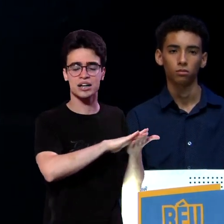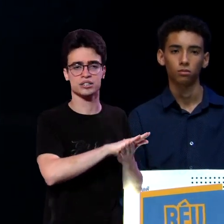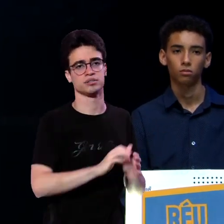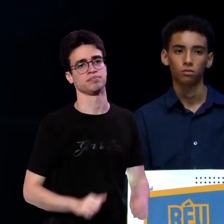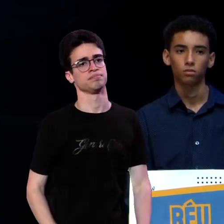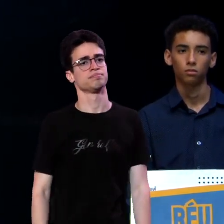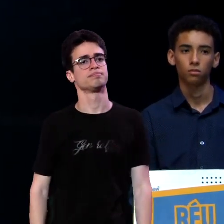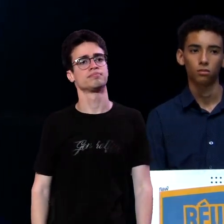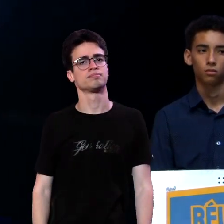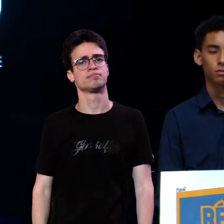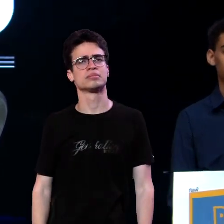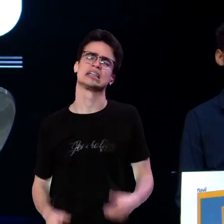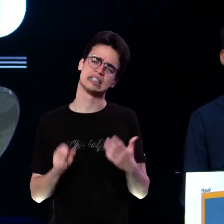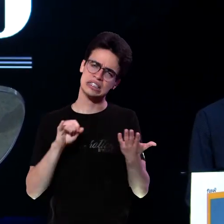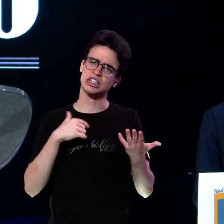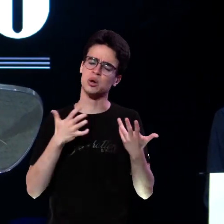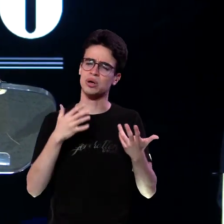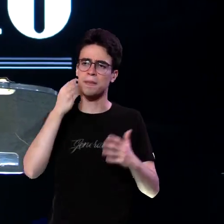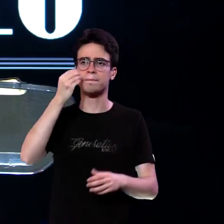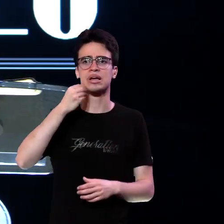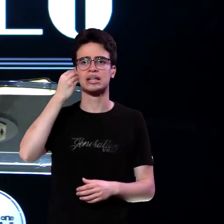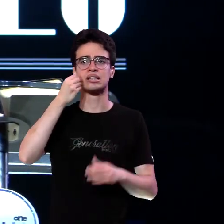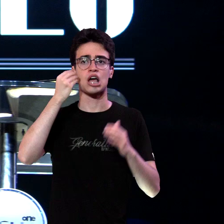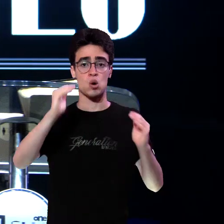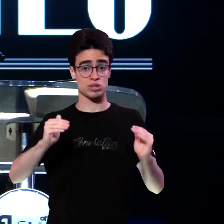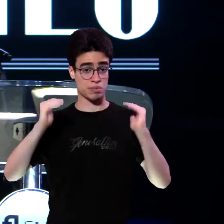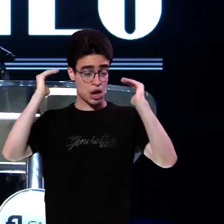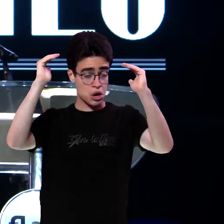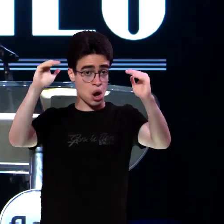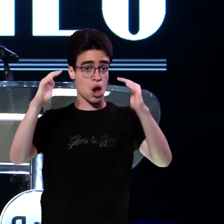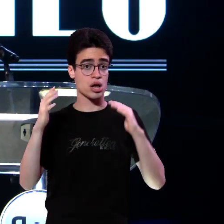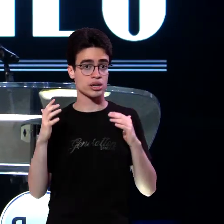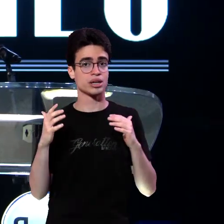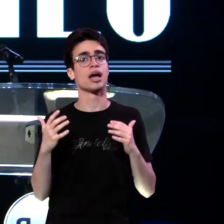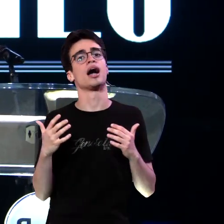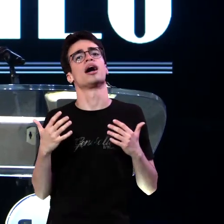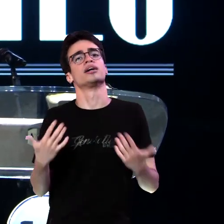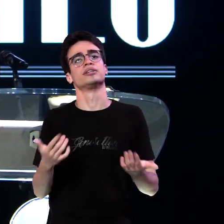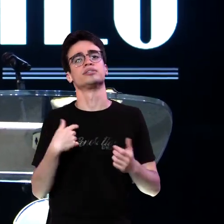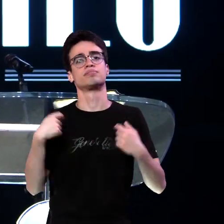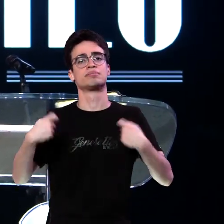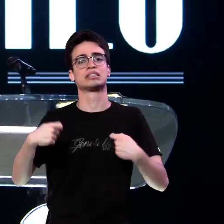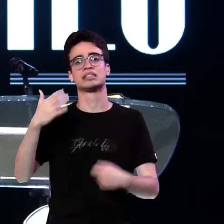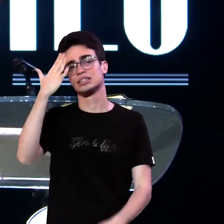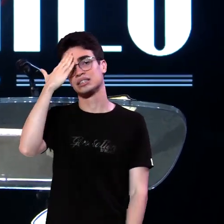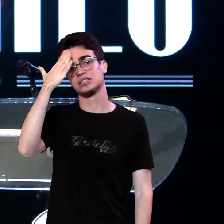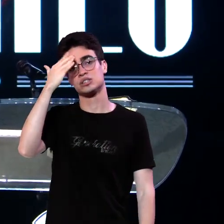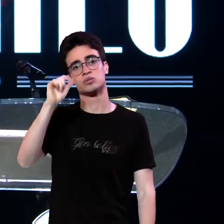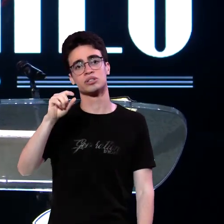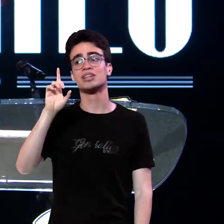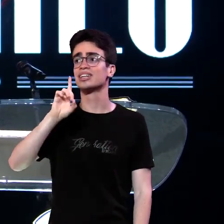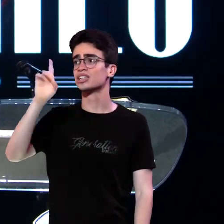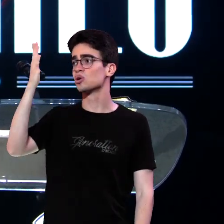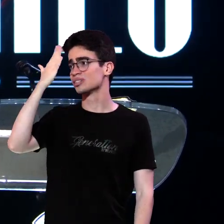Se nós queremos viver coisas maiores em meio ao sofrimento, nós temos que entender que Deus sabe o que Ele está fazendo.